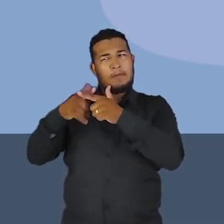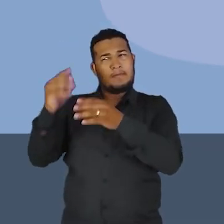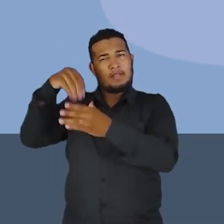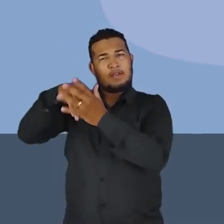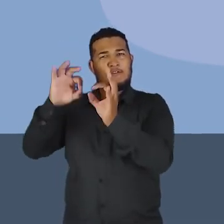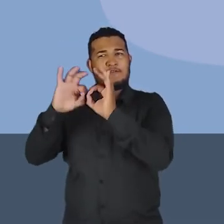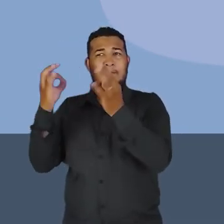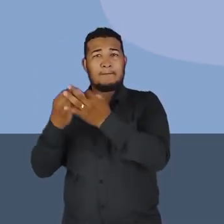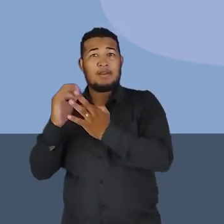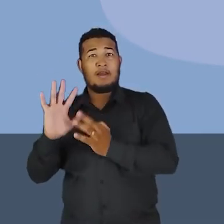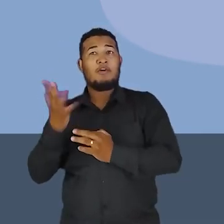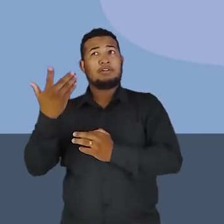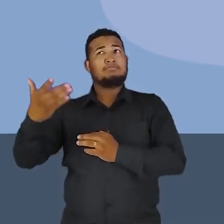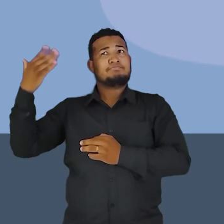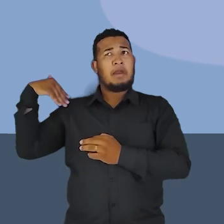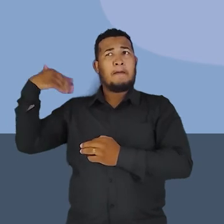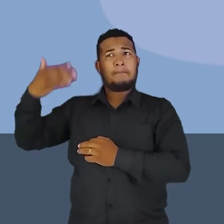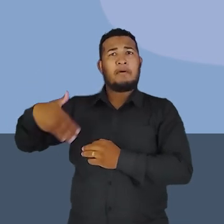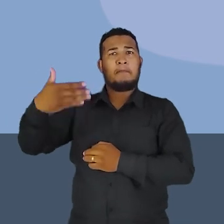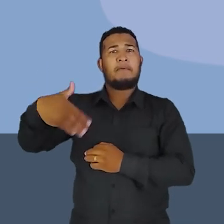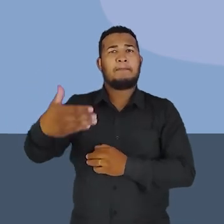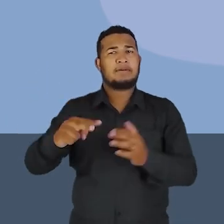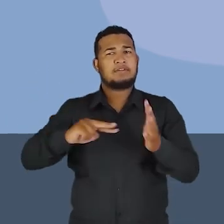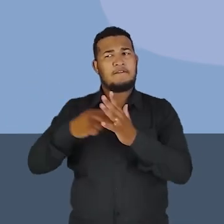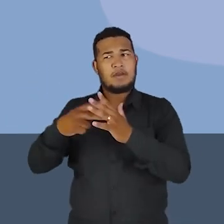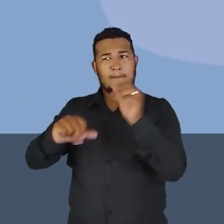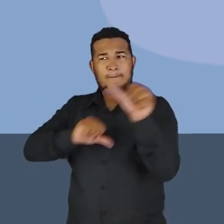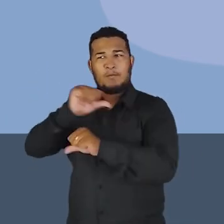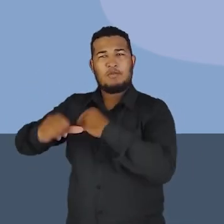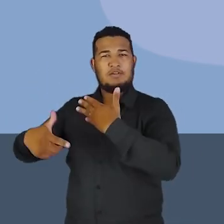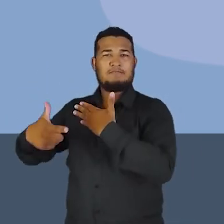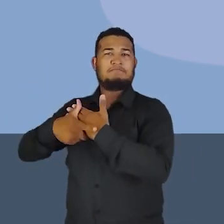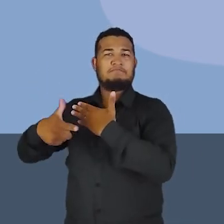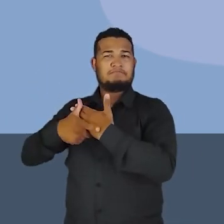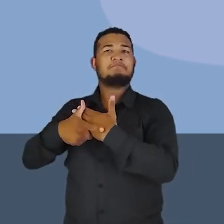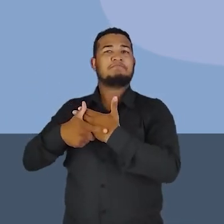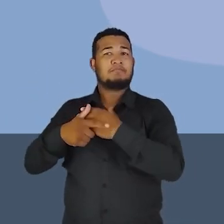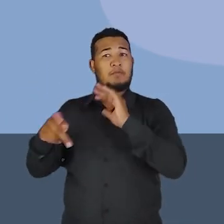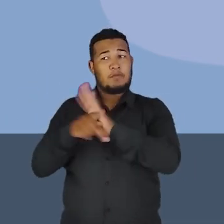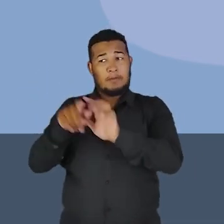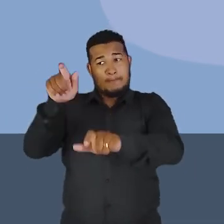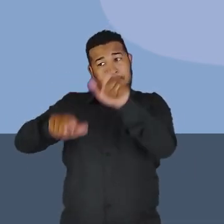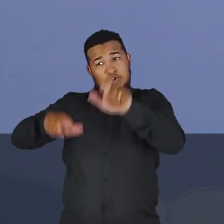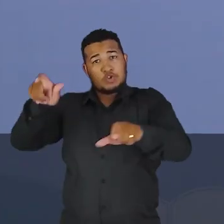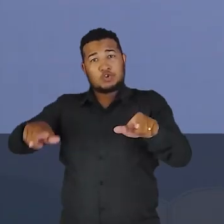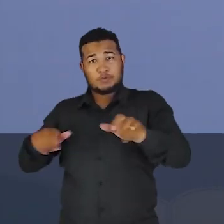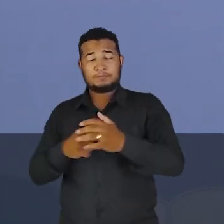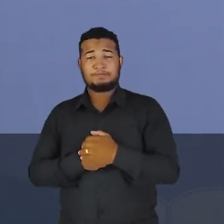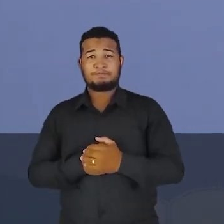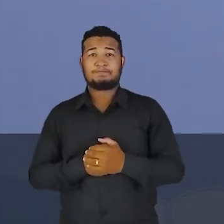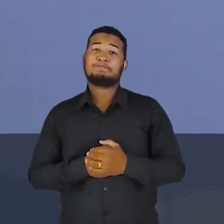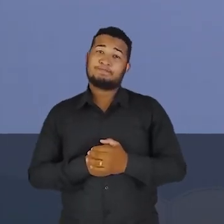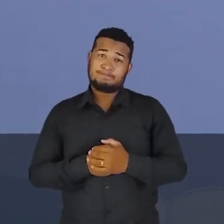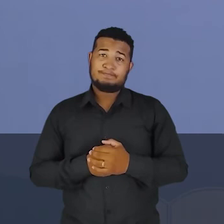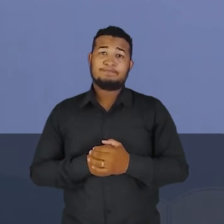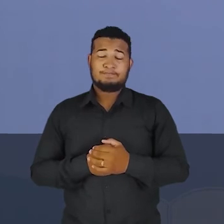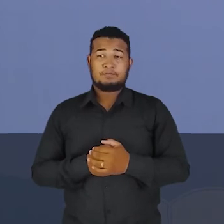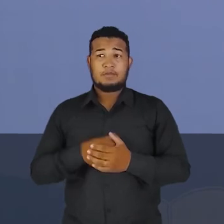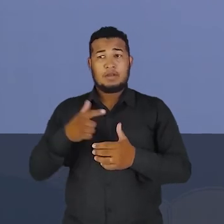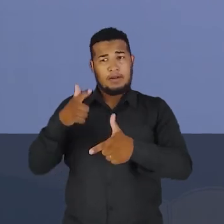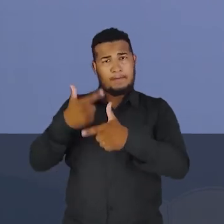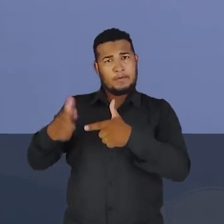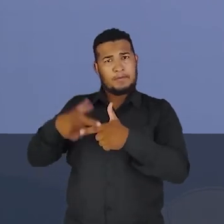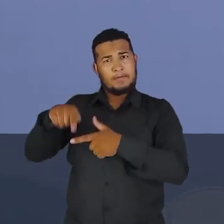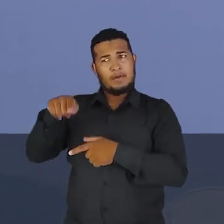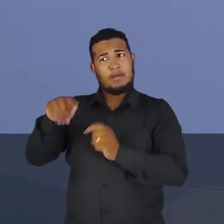presente ou passada que ocasiona mudanças nos papéis dos membros da família. Pessoal, essa crise ela